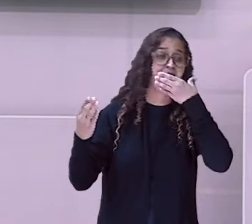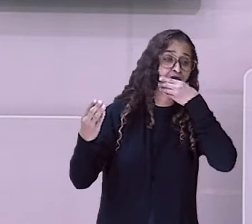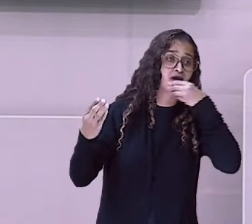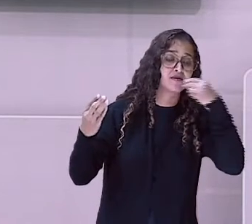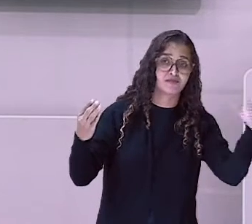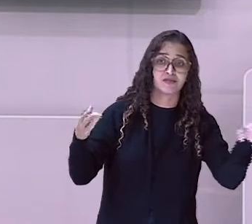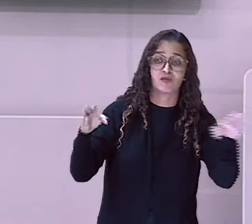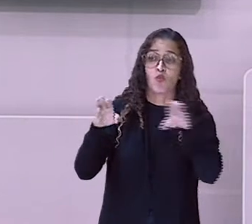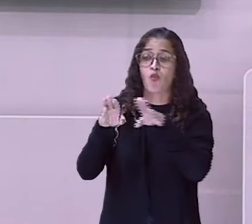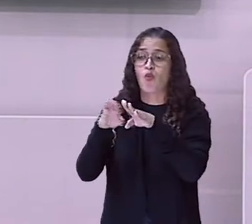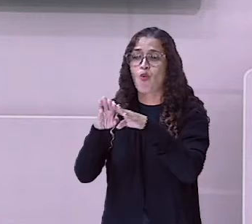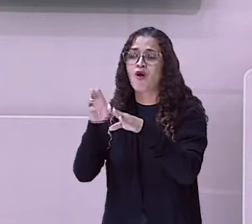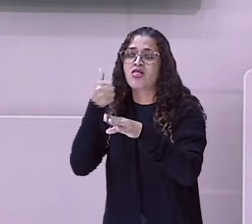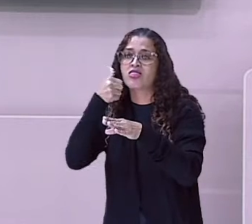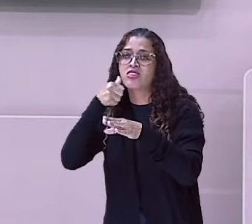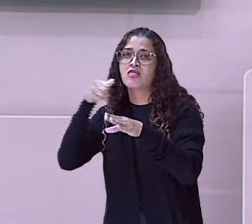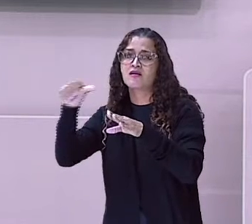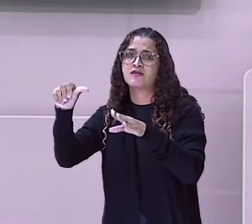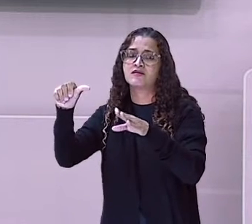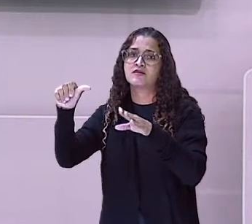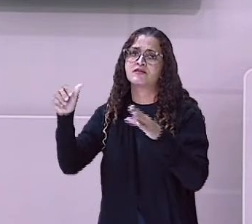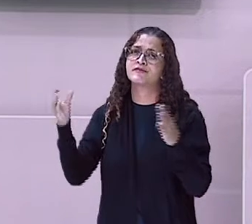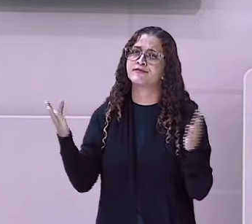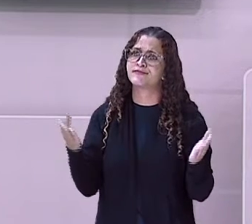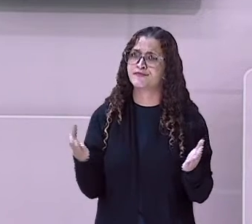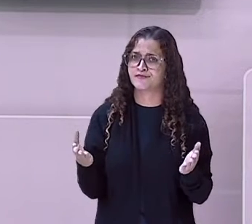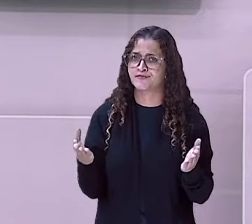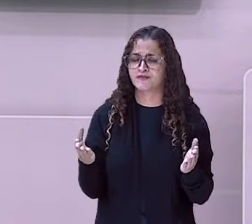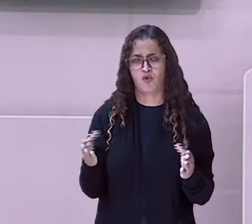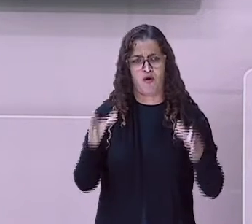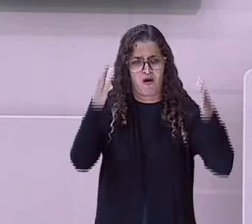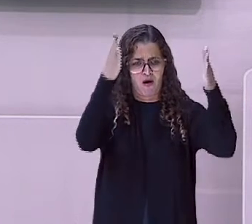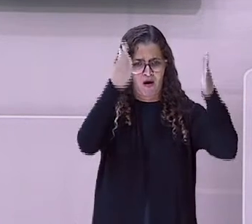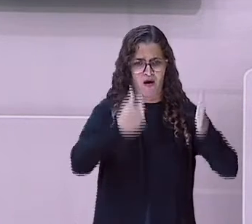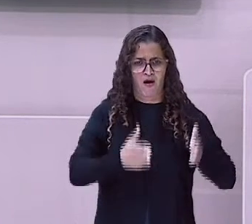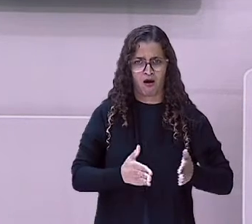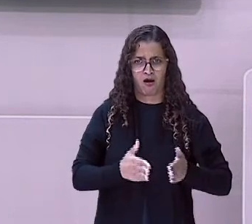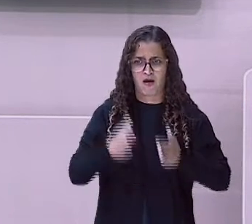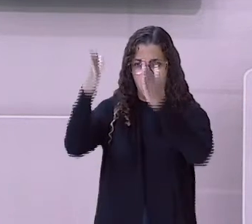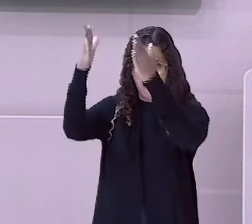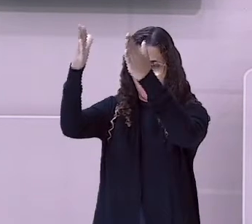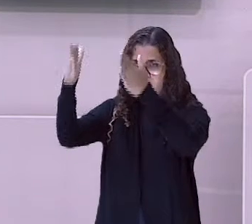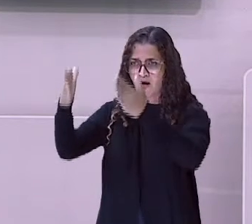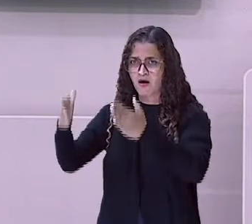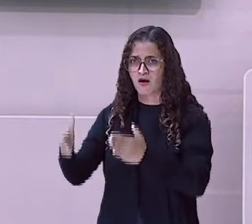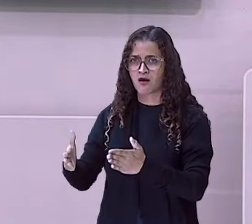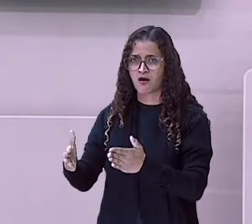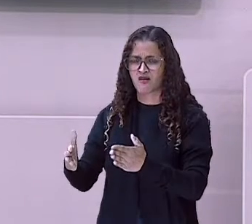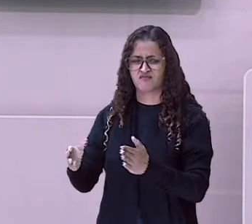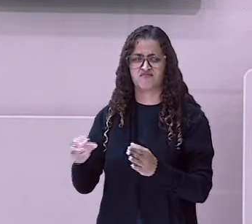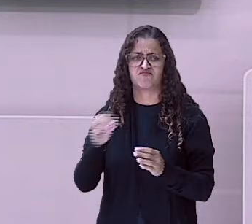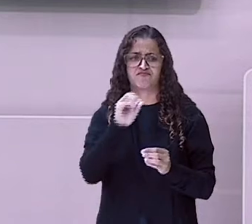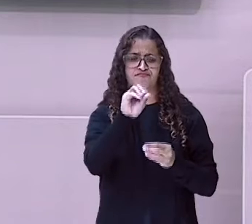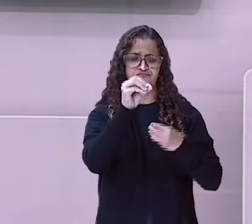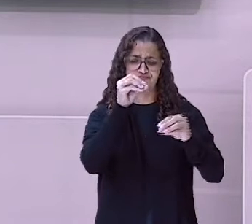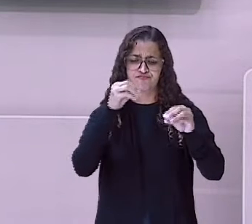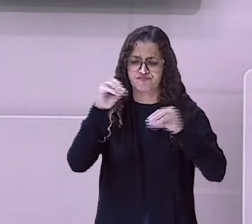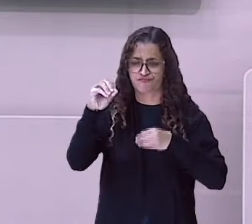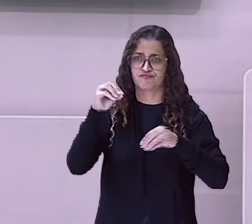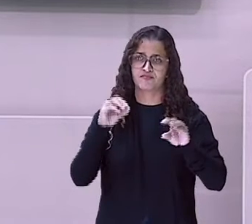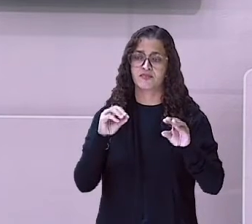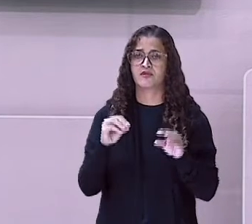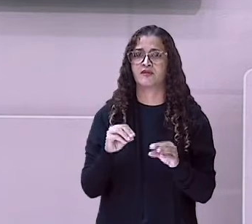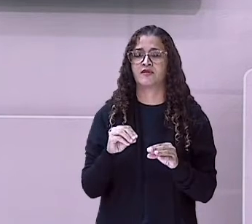ter duas colunas na sua tabela. Porque se você tivesse apenas duas colunas e colocasse ali